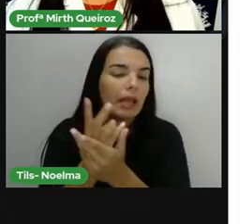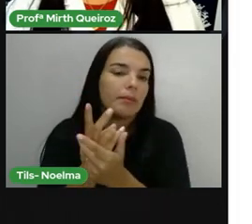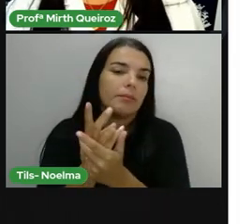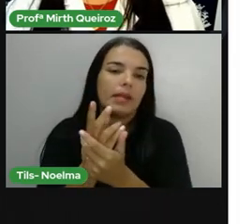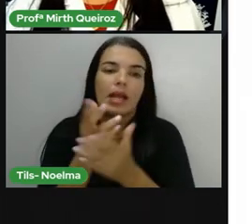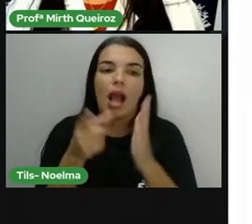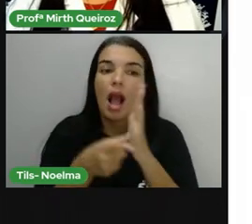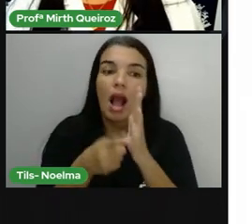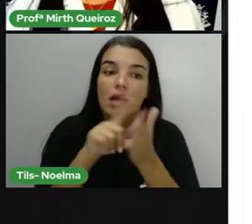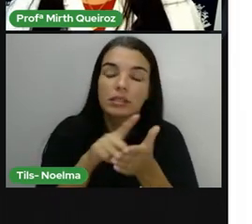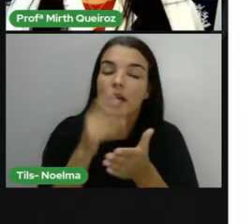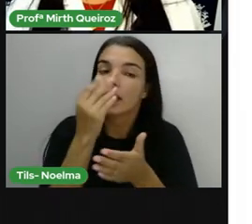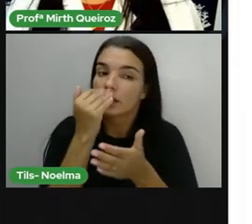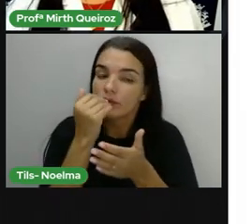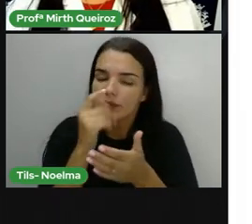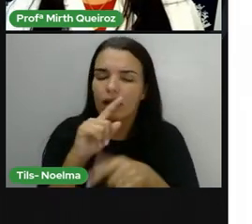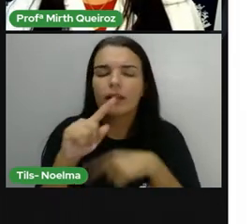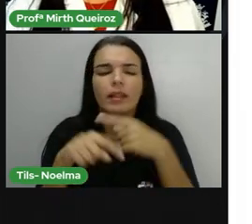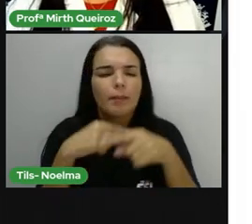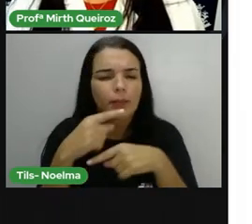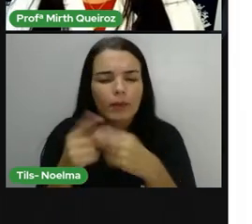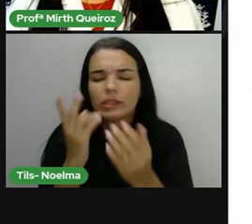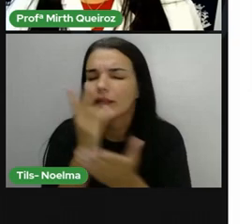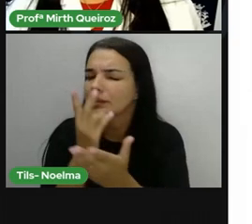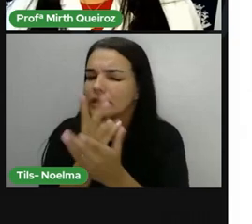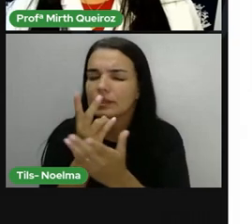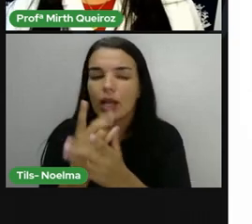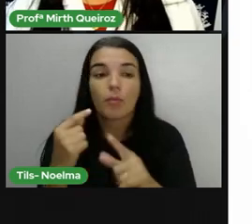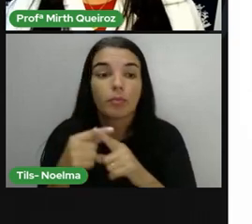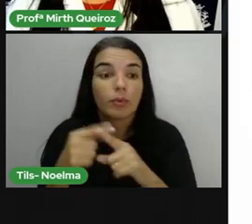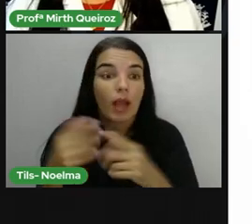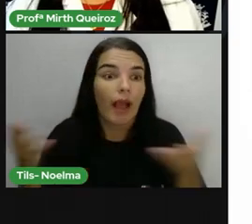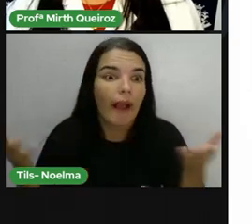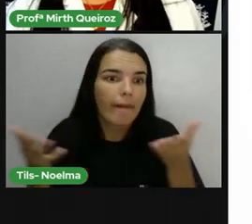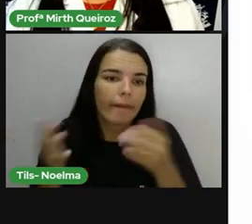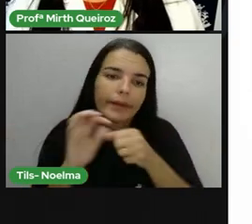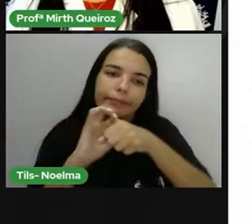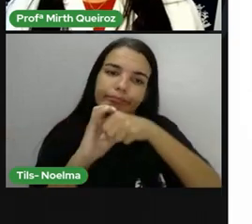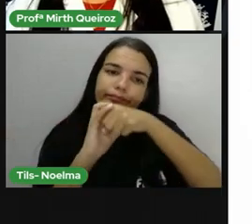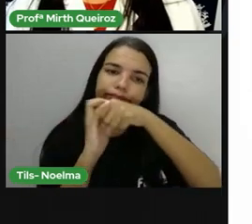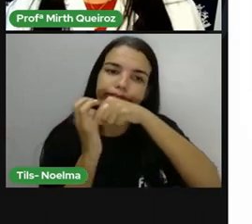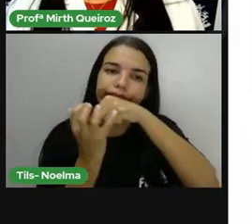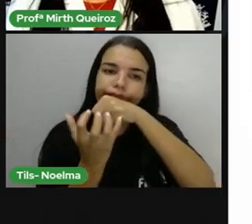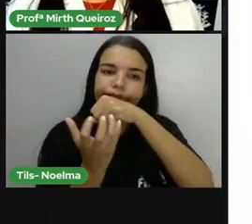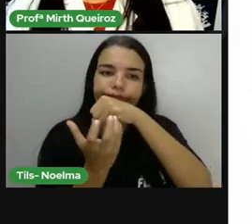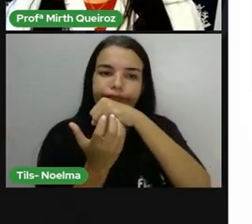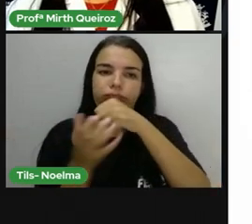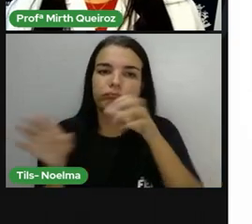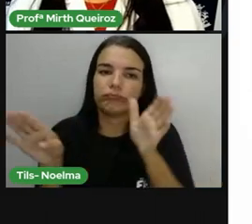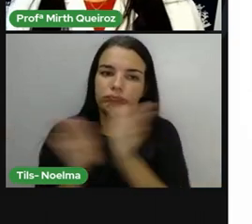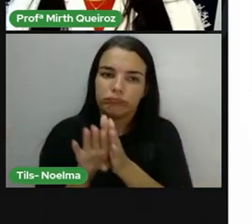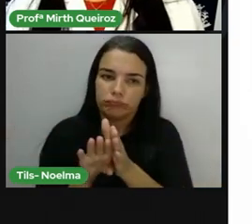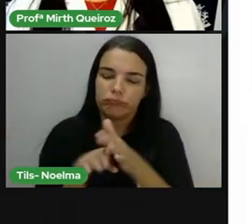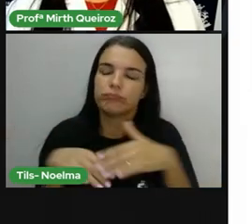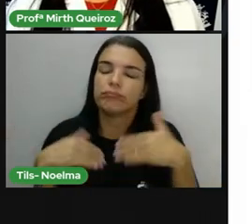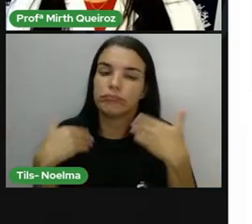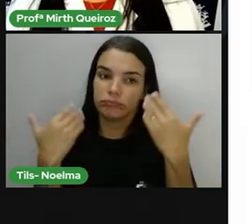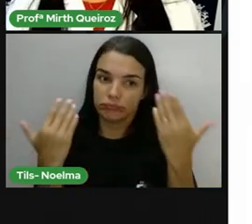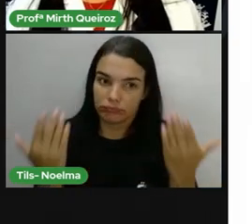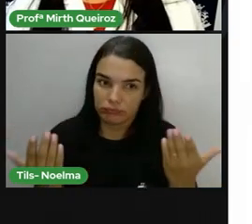tem que estar lavando constantemente as nossas mãos, devido a esse mal aí que chegou a nossa sociedade, que é